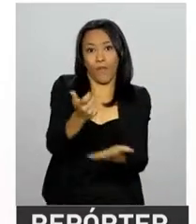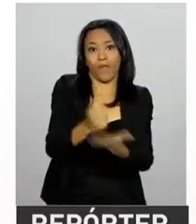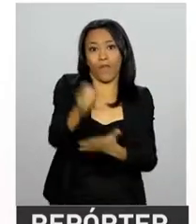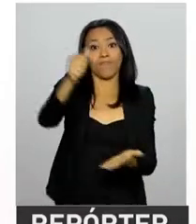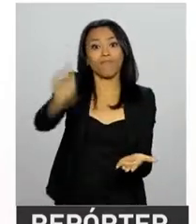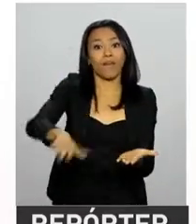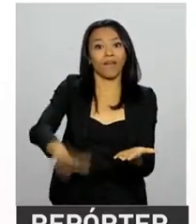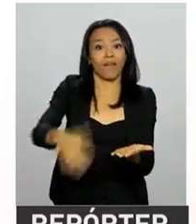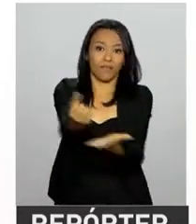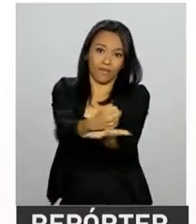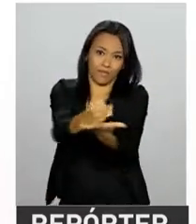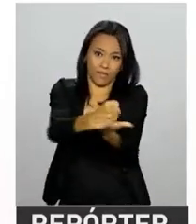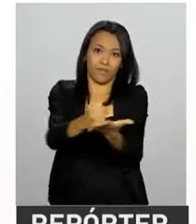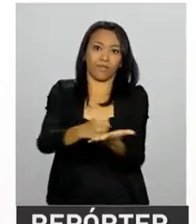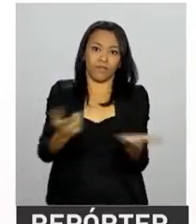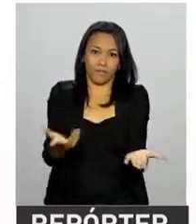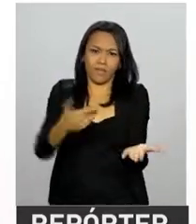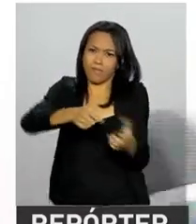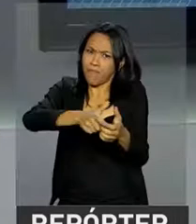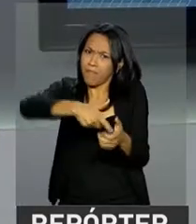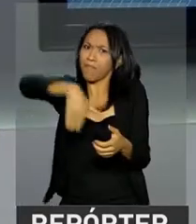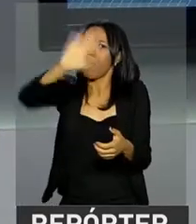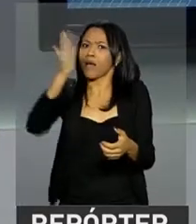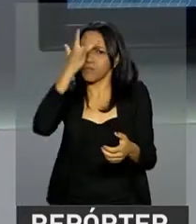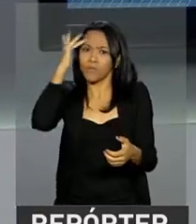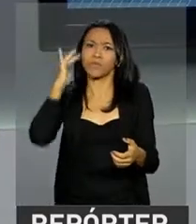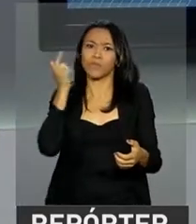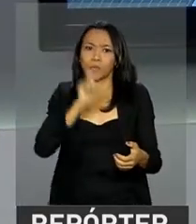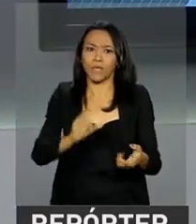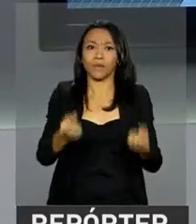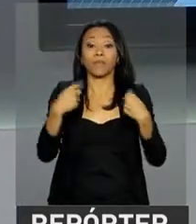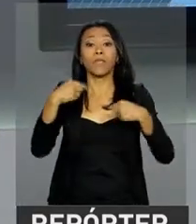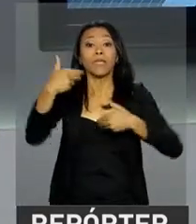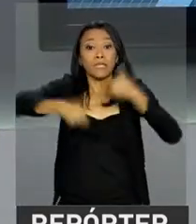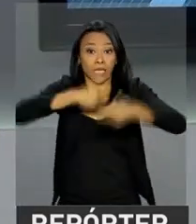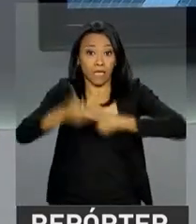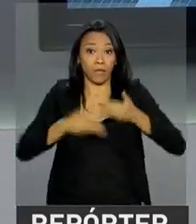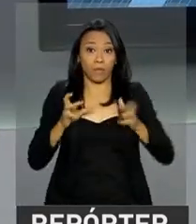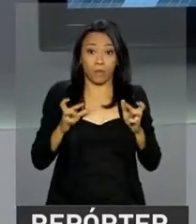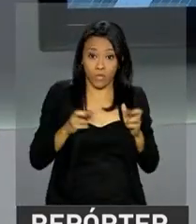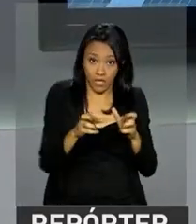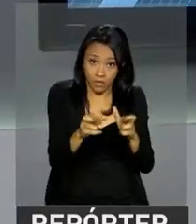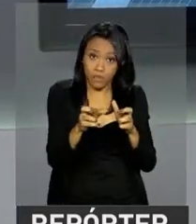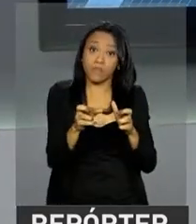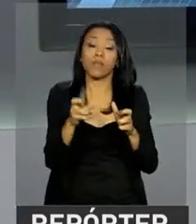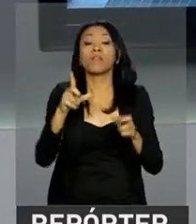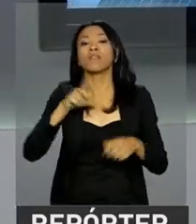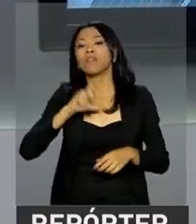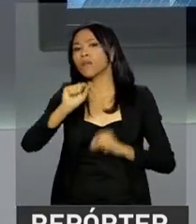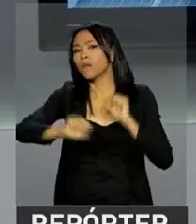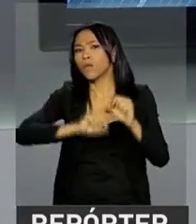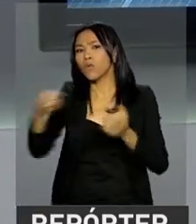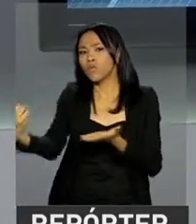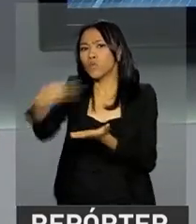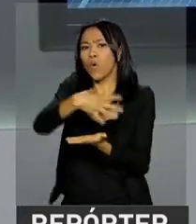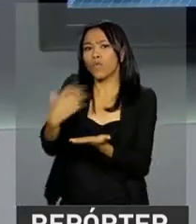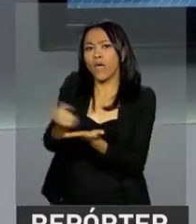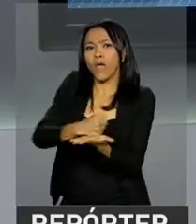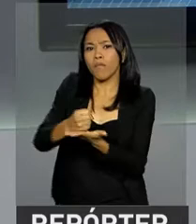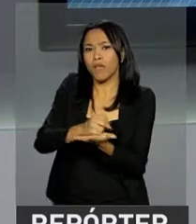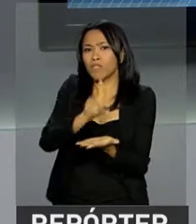compramos mais e podemos atender a mais pessoas para o tratamento de câncer está prevista a produção de um novo remédio